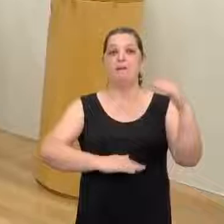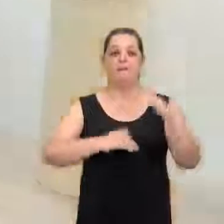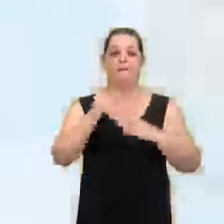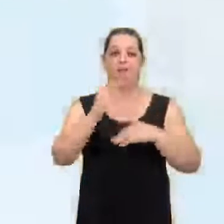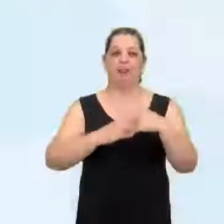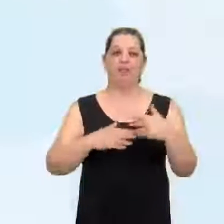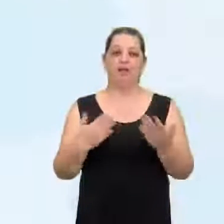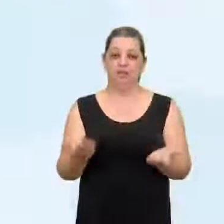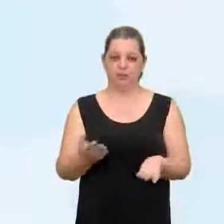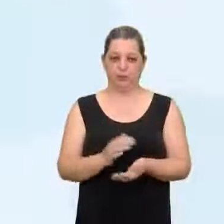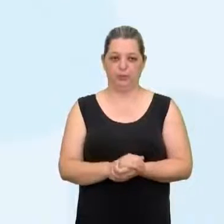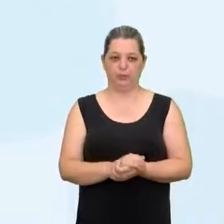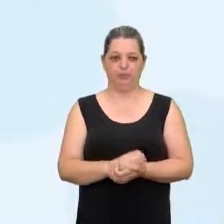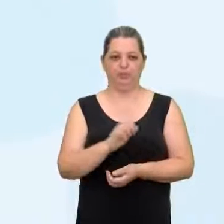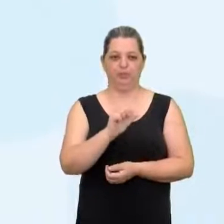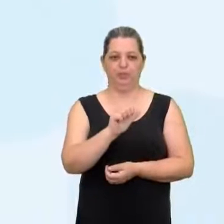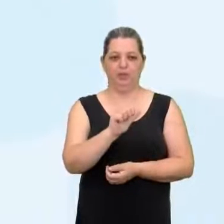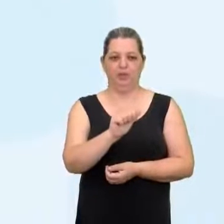habilidade.